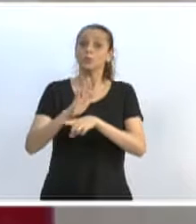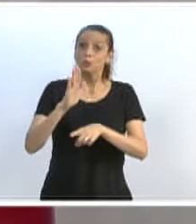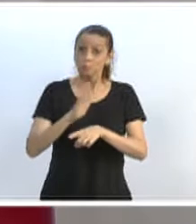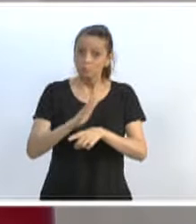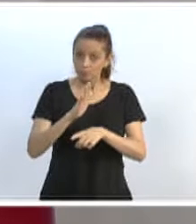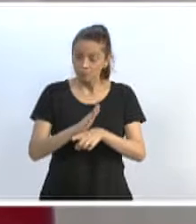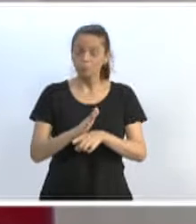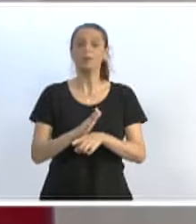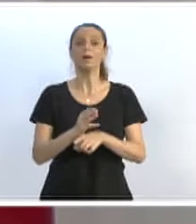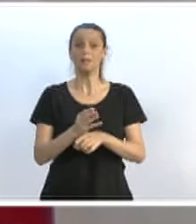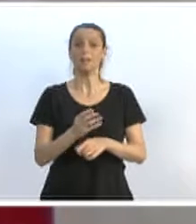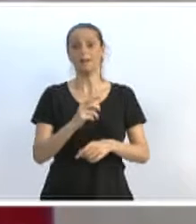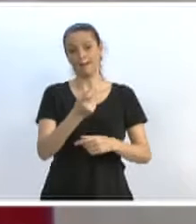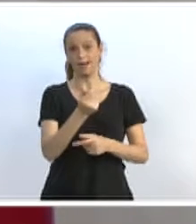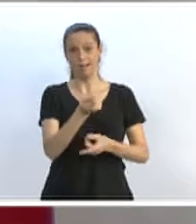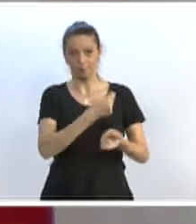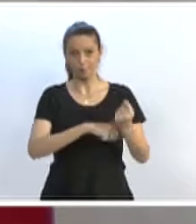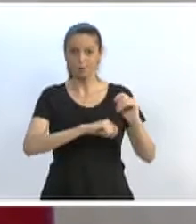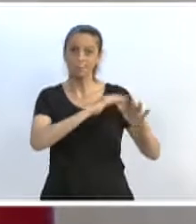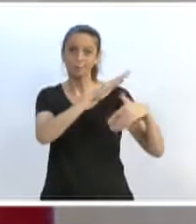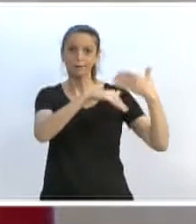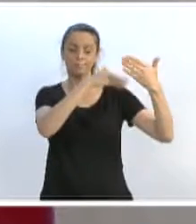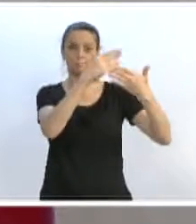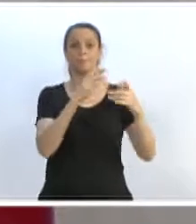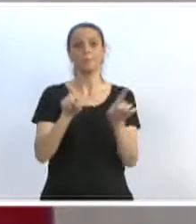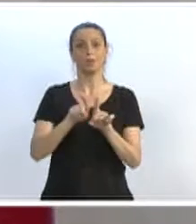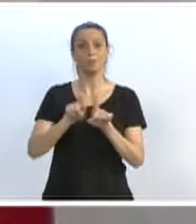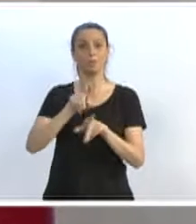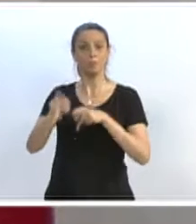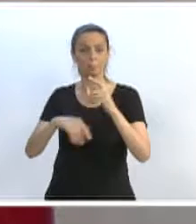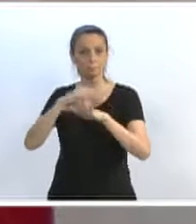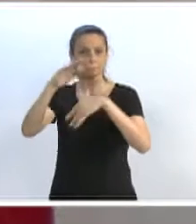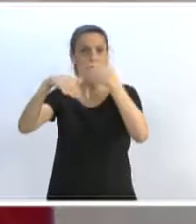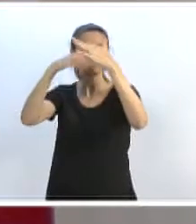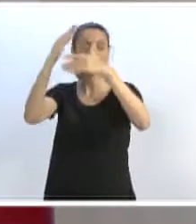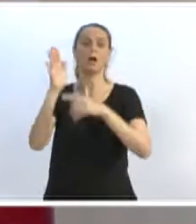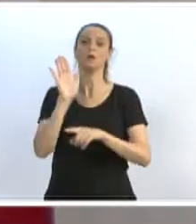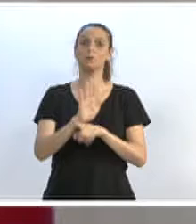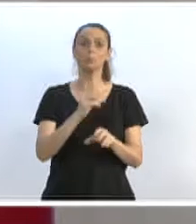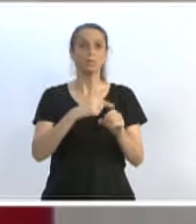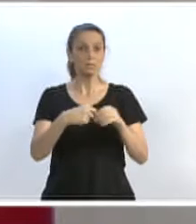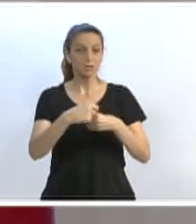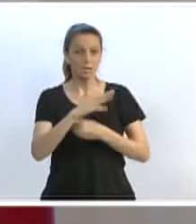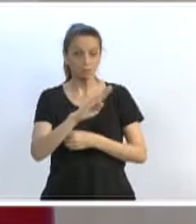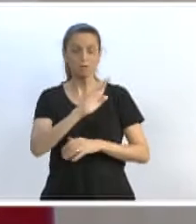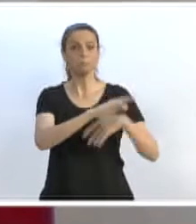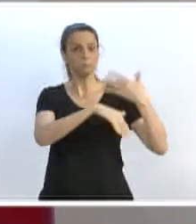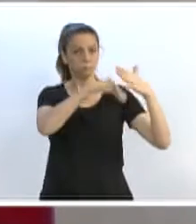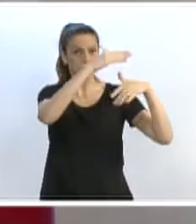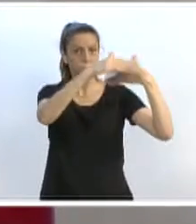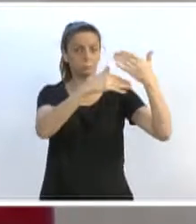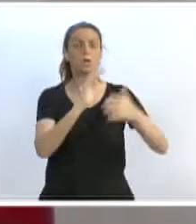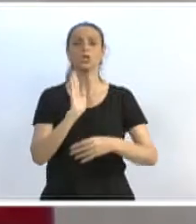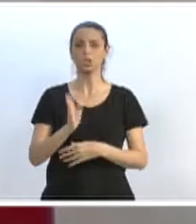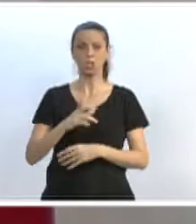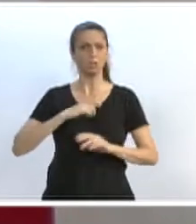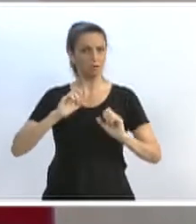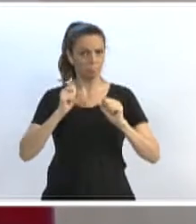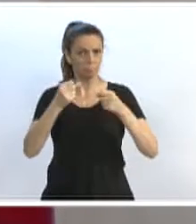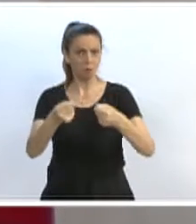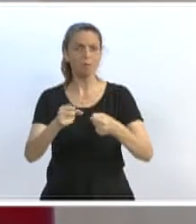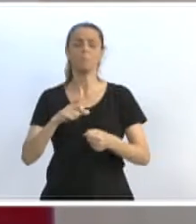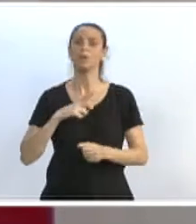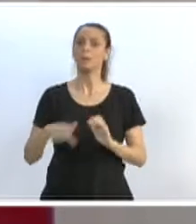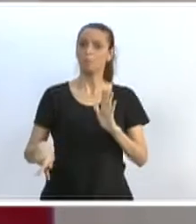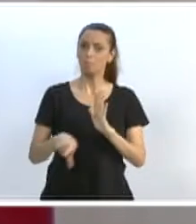enriquecimento, na valorização da nossa gente e do nosso povo. Da cidade de Blumenau, que tem a sua pujança, tem a sua força, a sua liderança